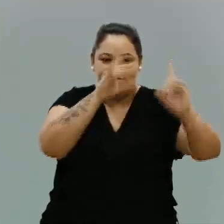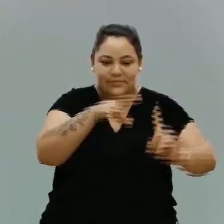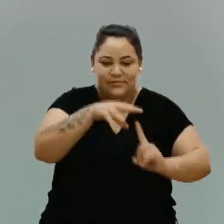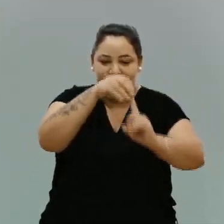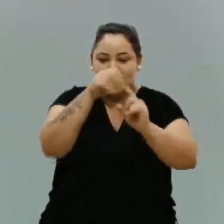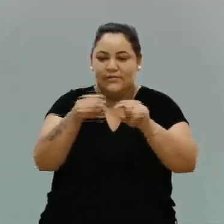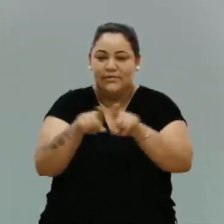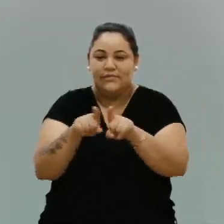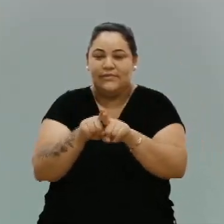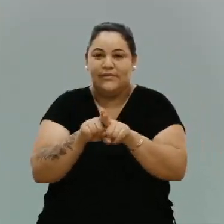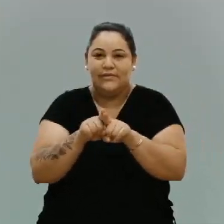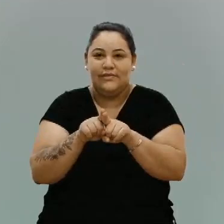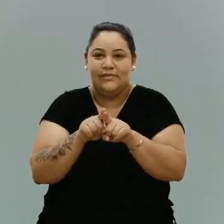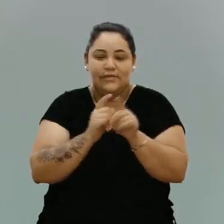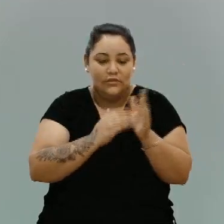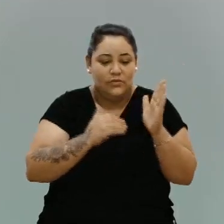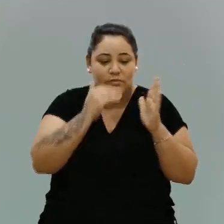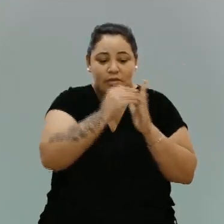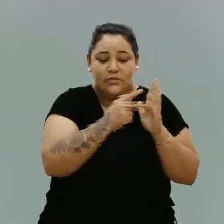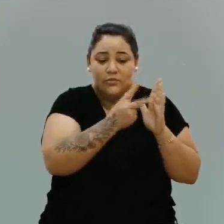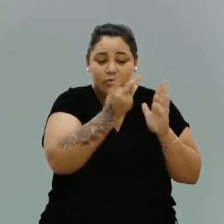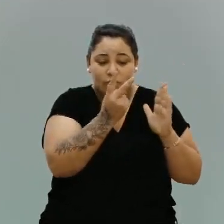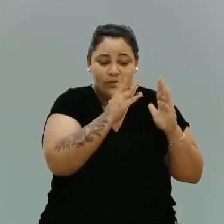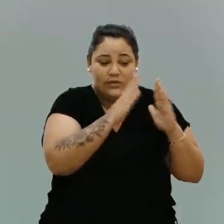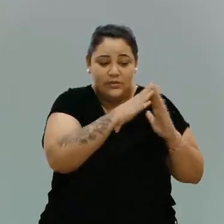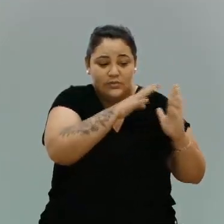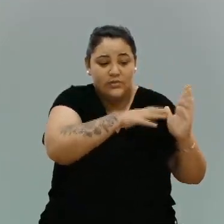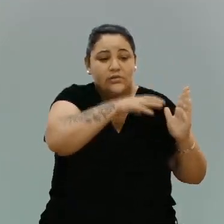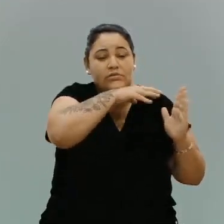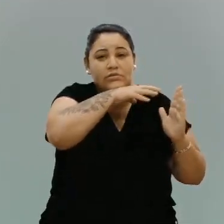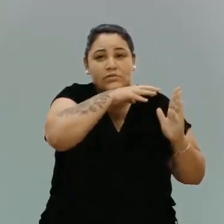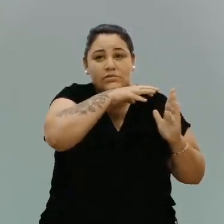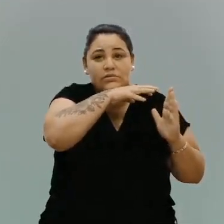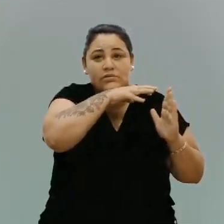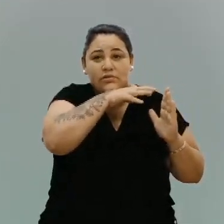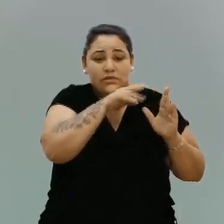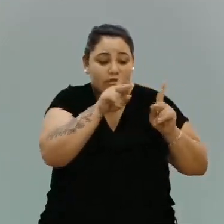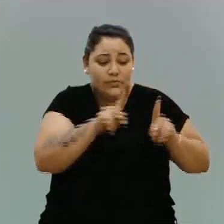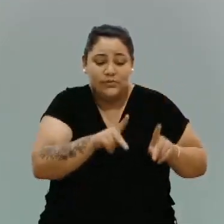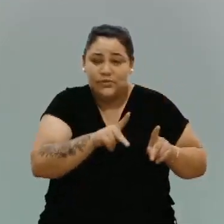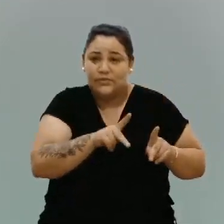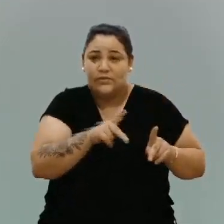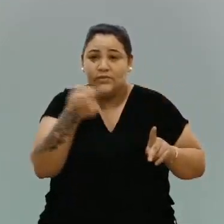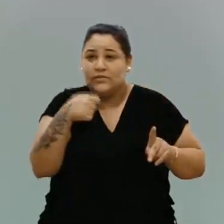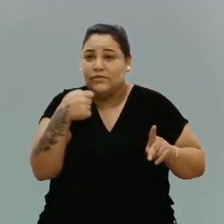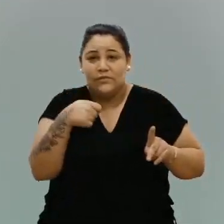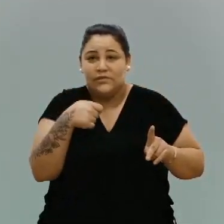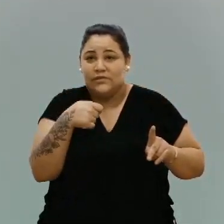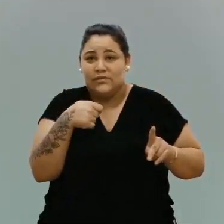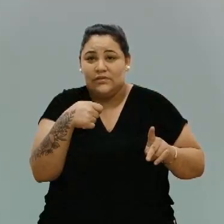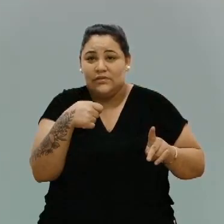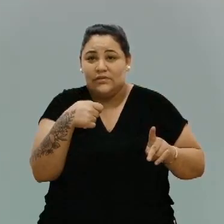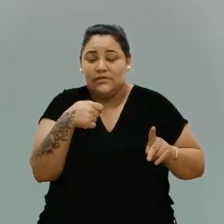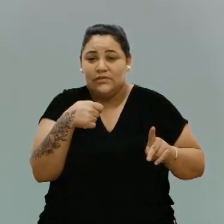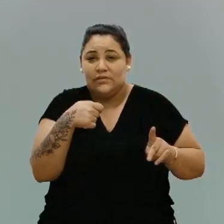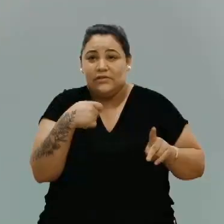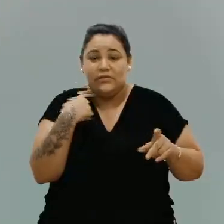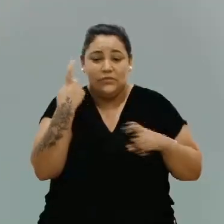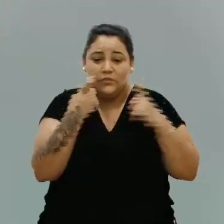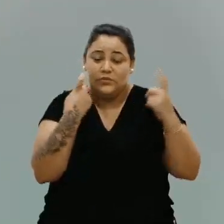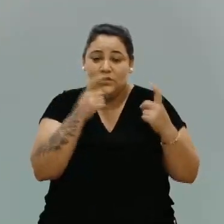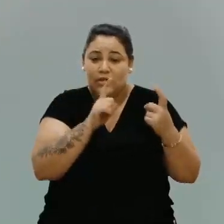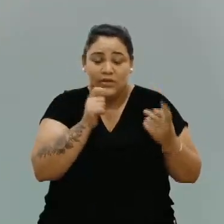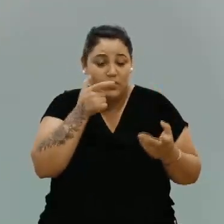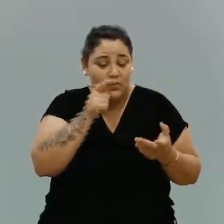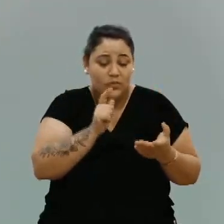no máximo, 2 casas por terreno, onde as pessoas não vão poder se incomodar e não conseguir pagar, muitas vezes, o condomínio,